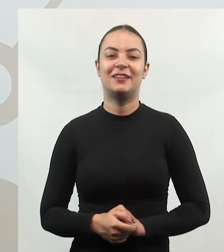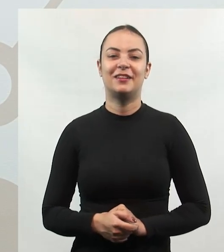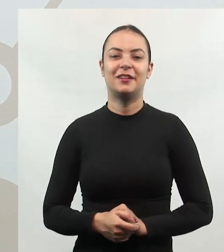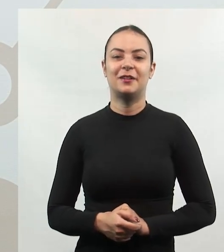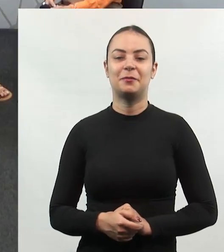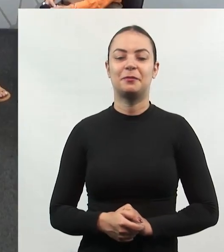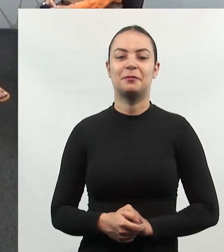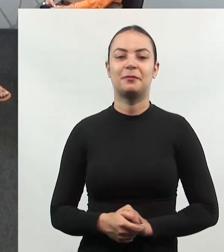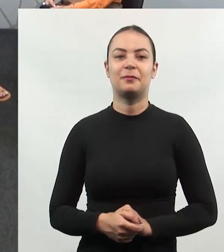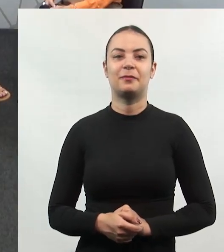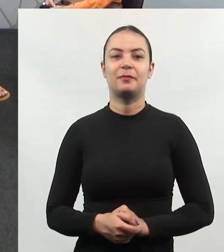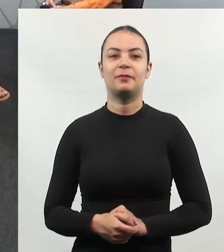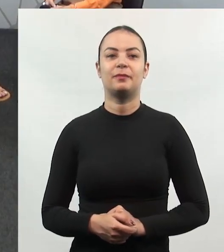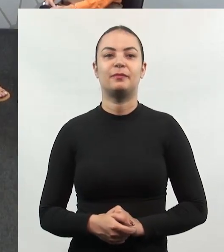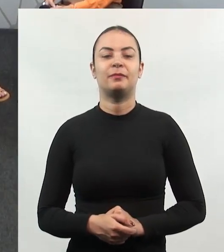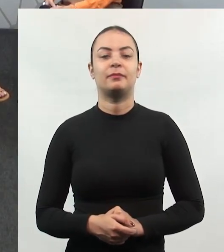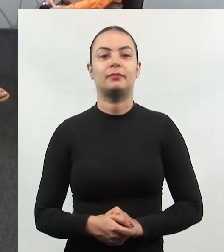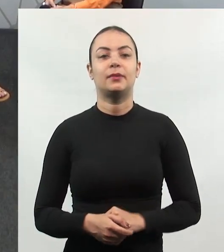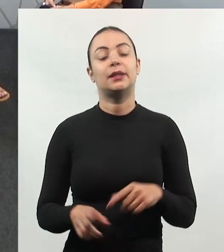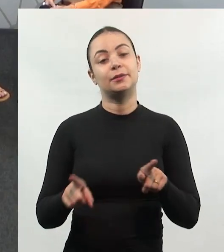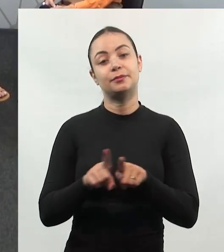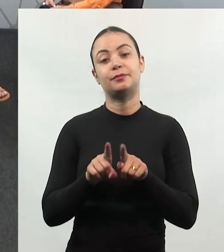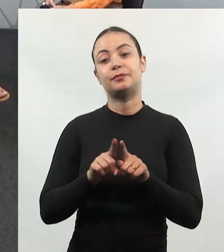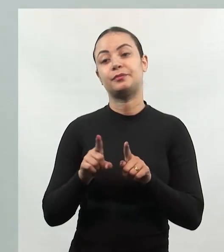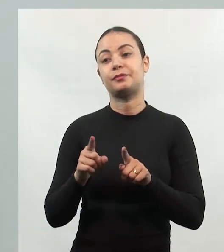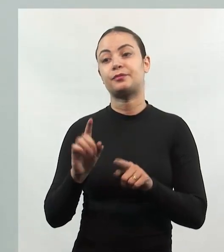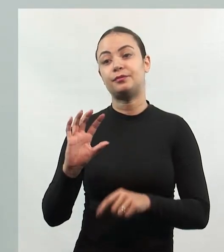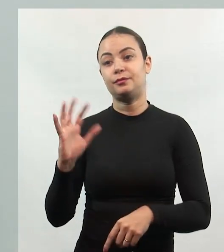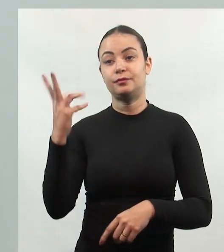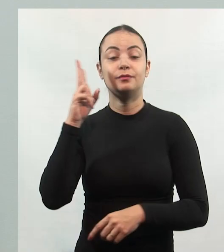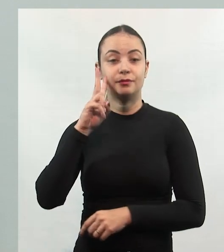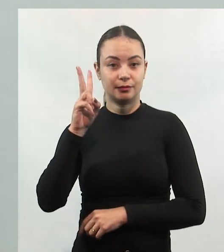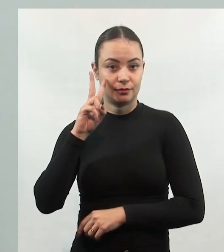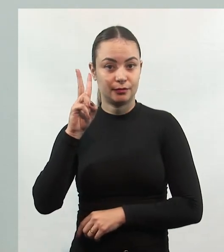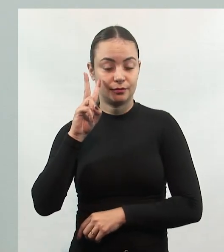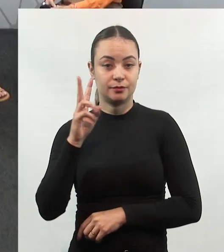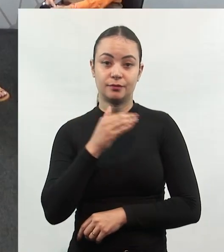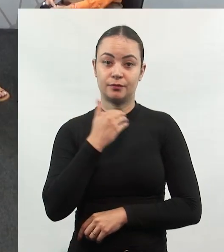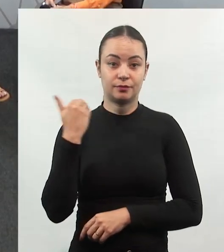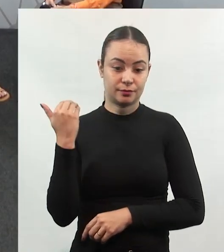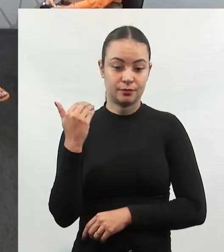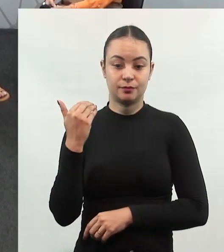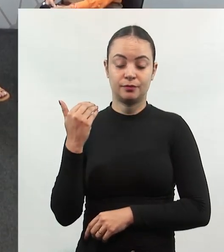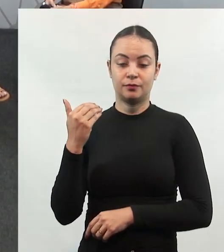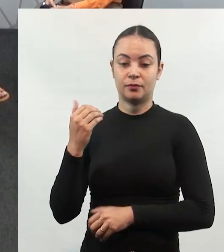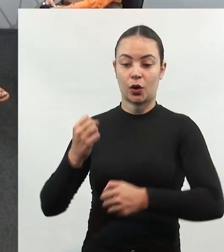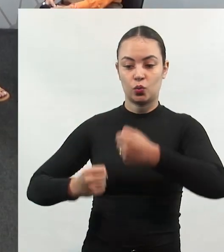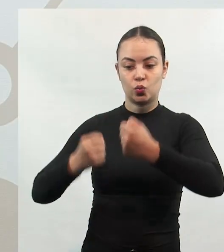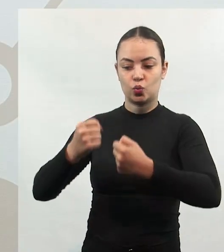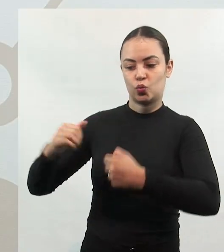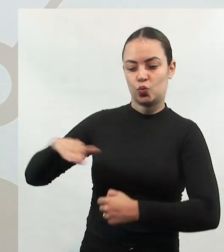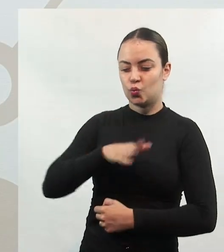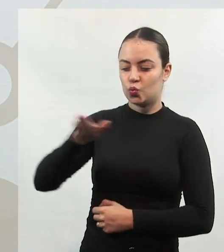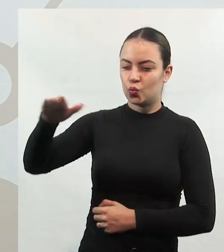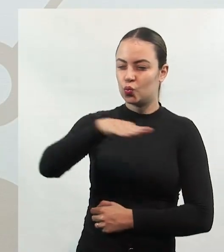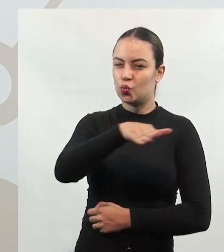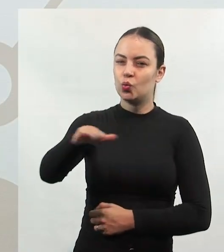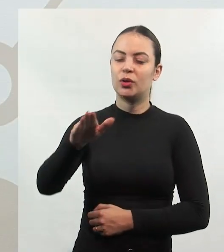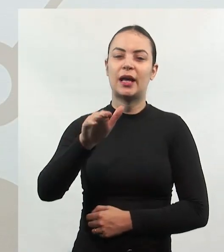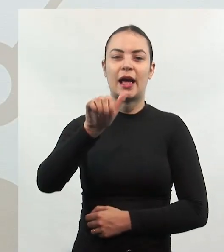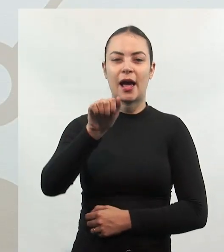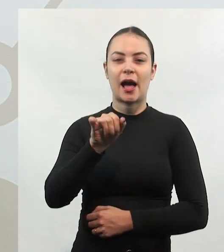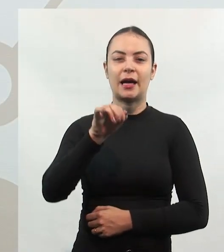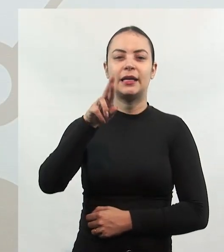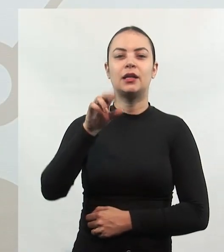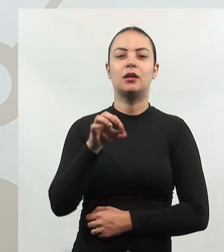tantas notícias, mas não, eram notícias que marcam porque eram poucas, não eram muitas, né? eram poucas coisas. E é claro, né, a